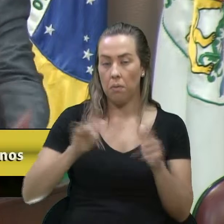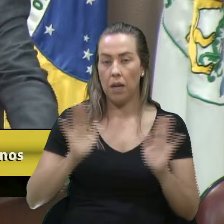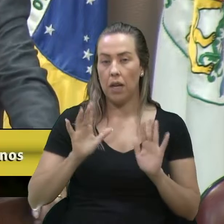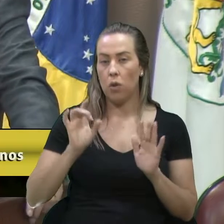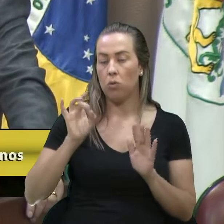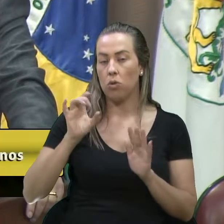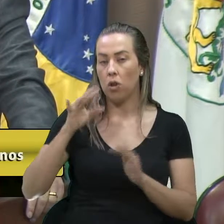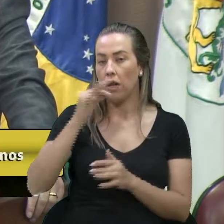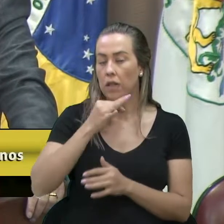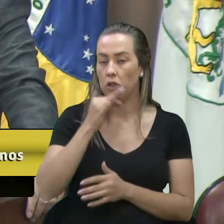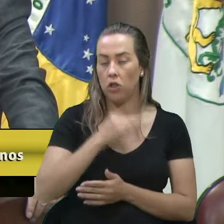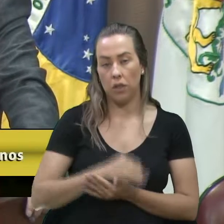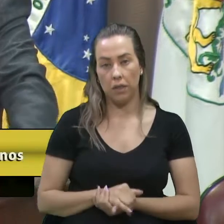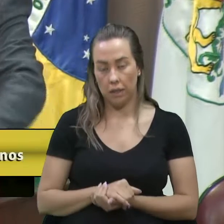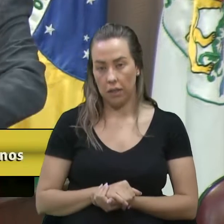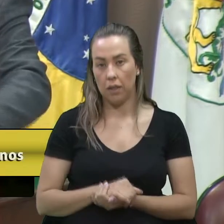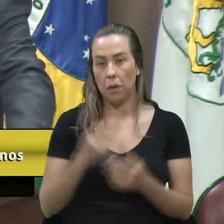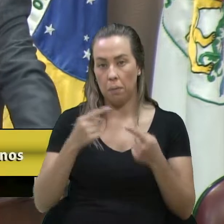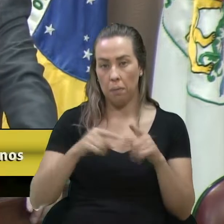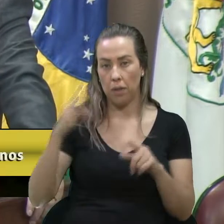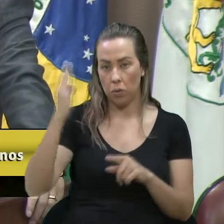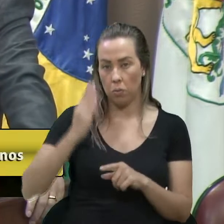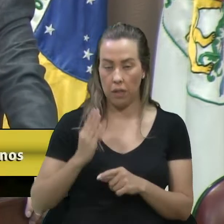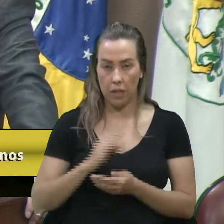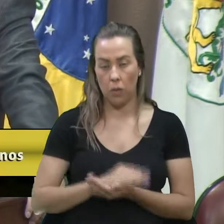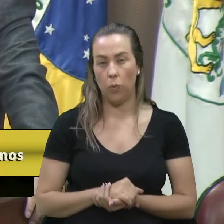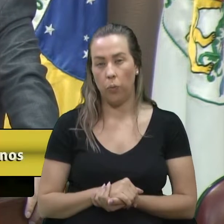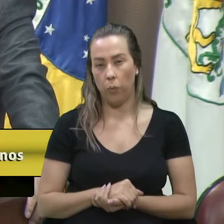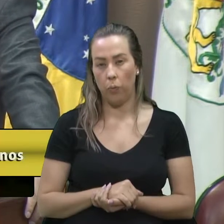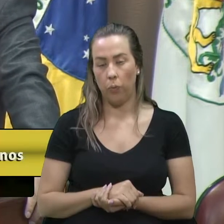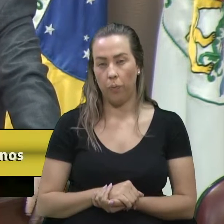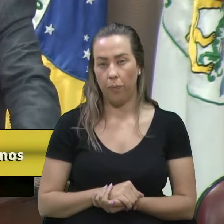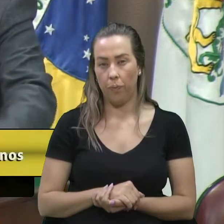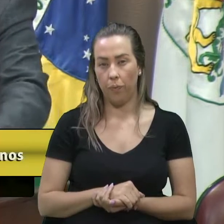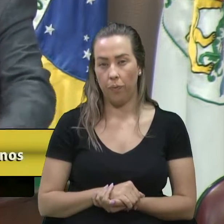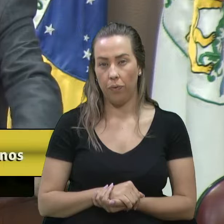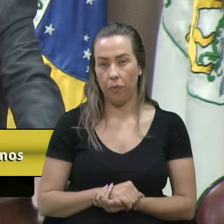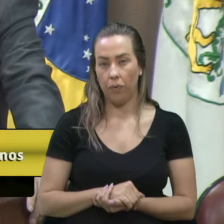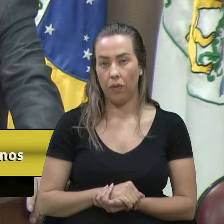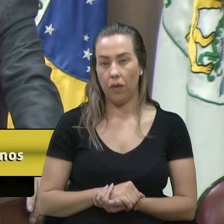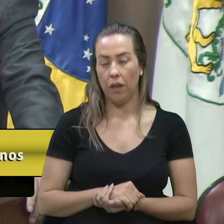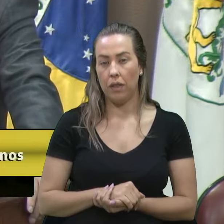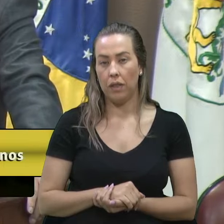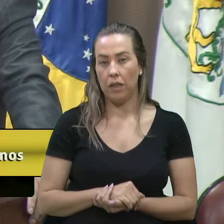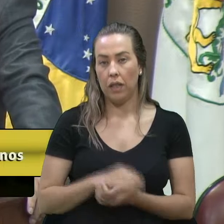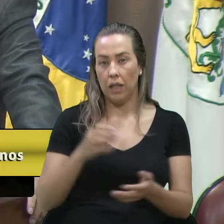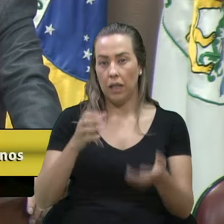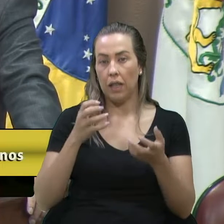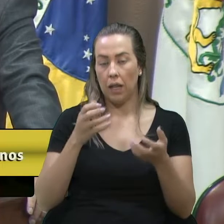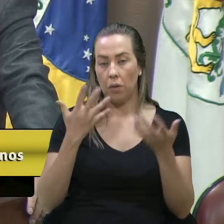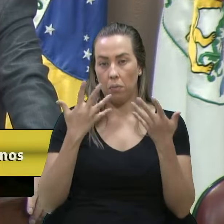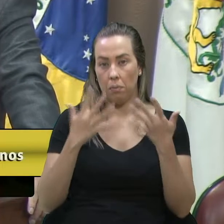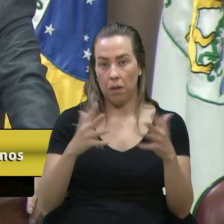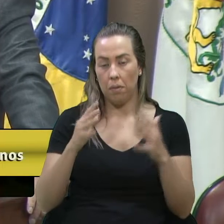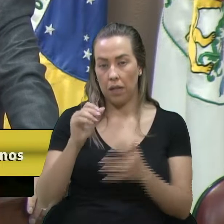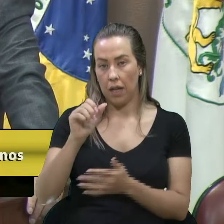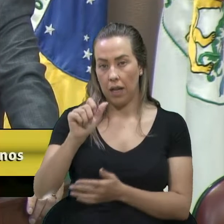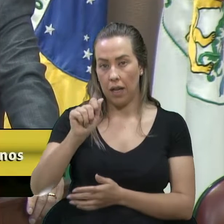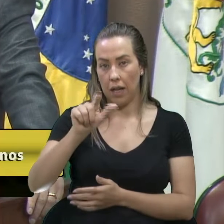apenas Caxias do Sul, mas o Brasil. Essa matéria aqui eu quero parabenizar a Aline